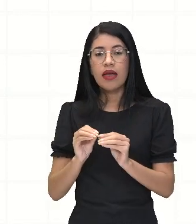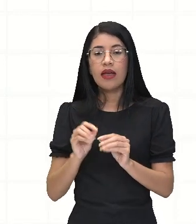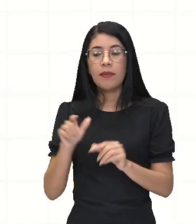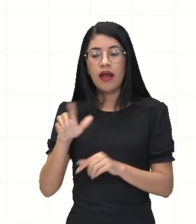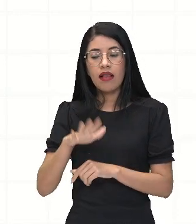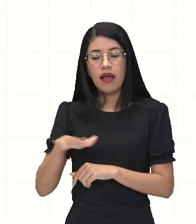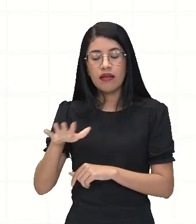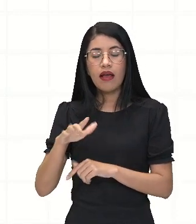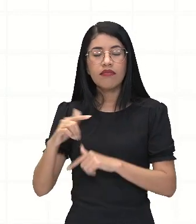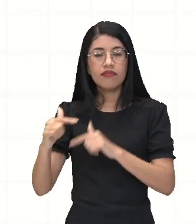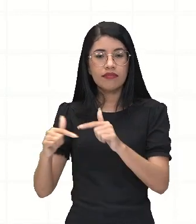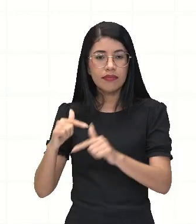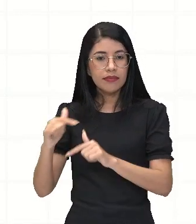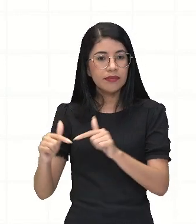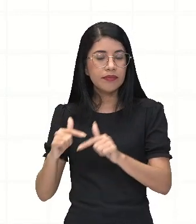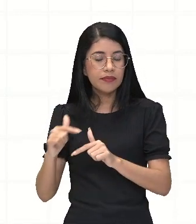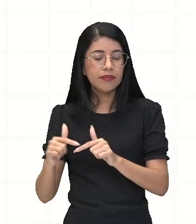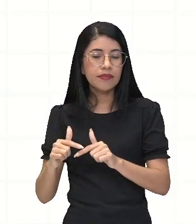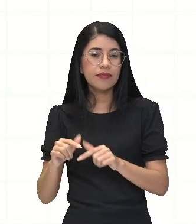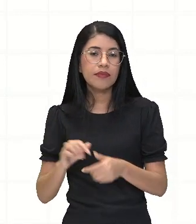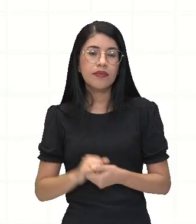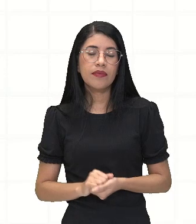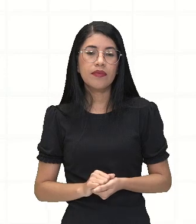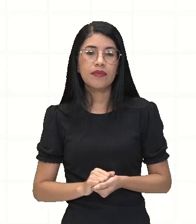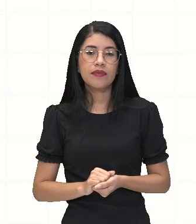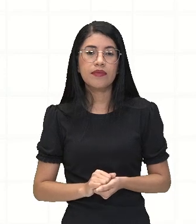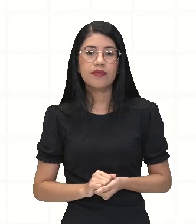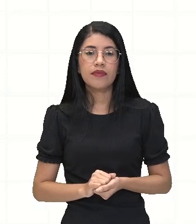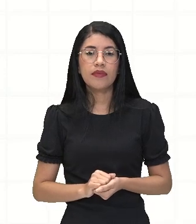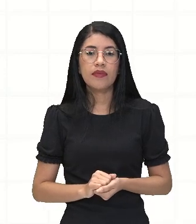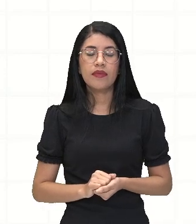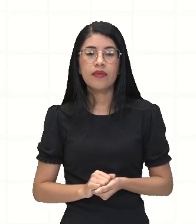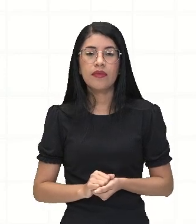dos colonos e próximos das missões.